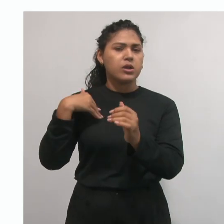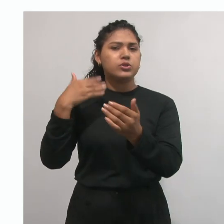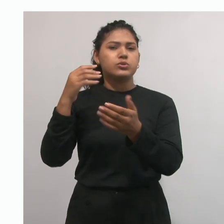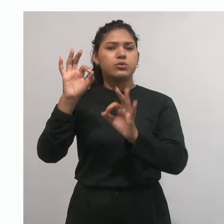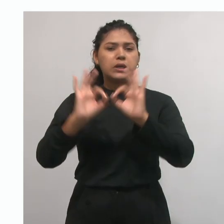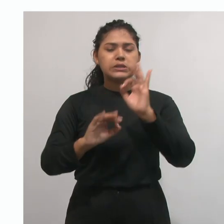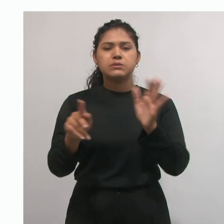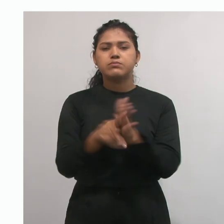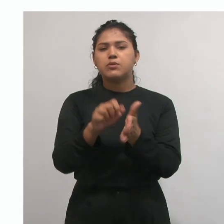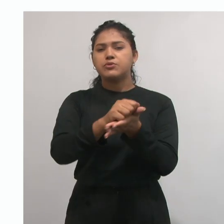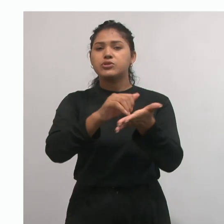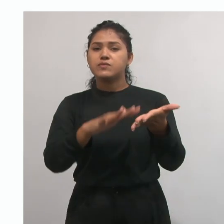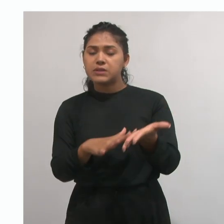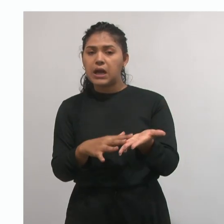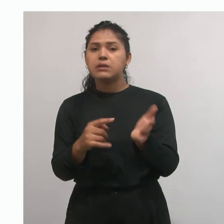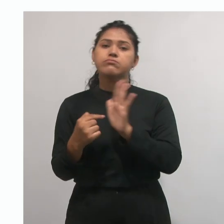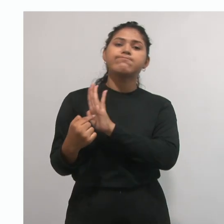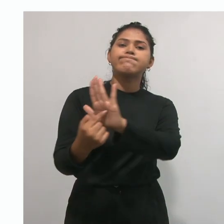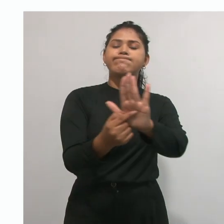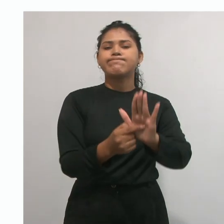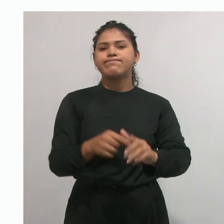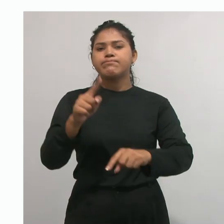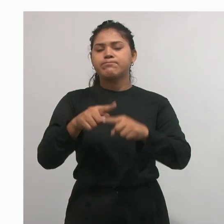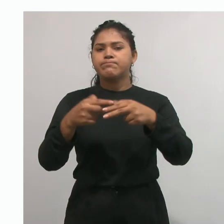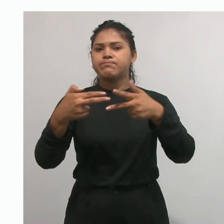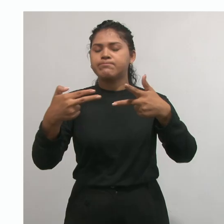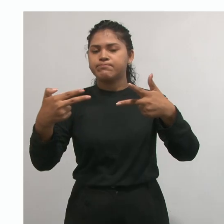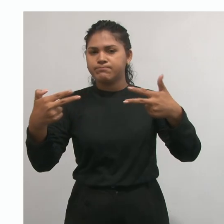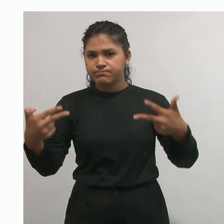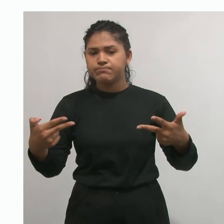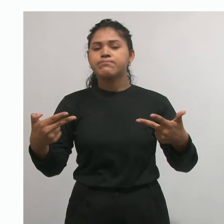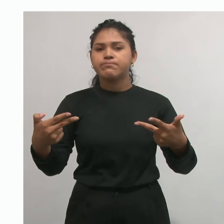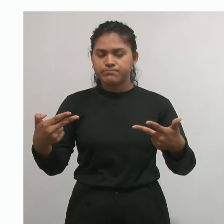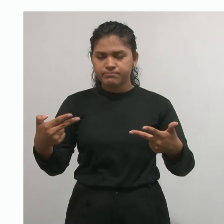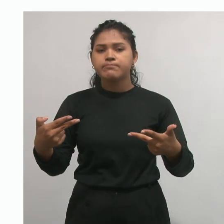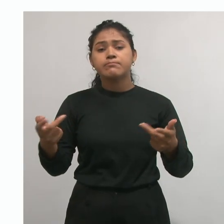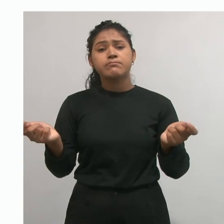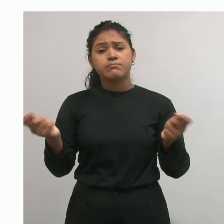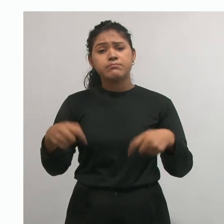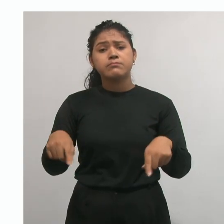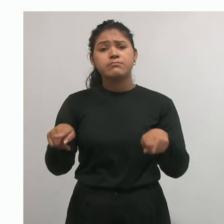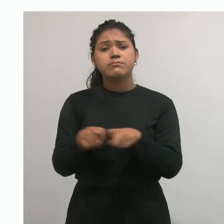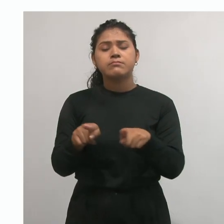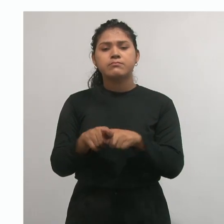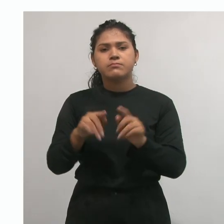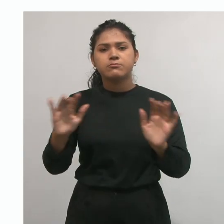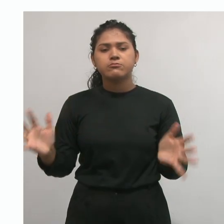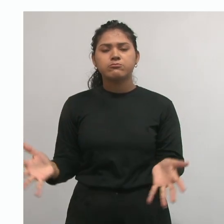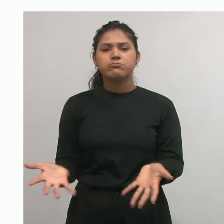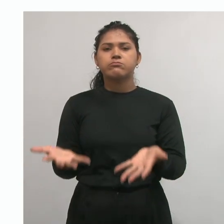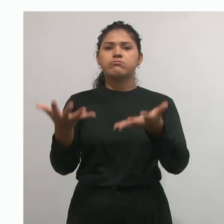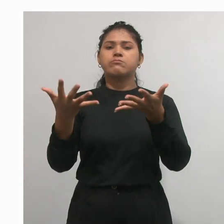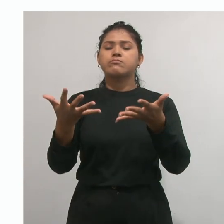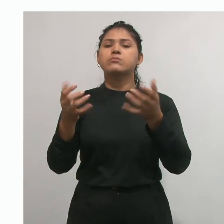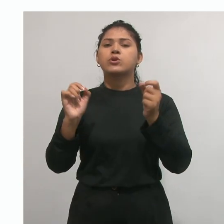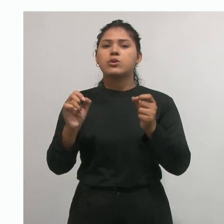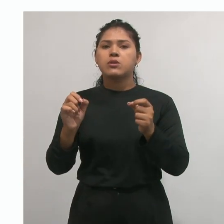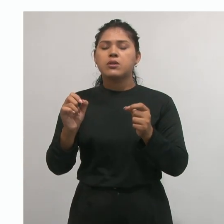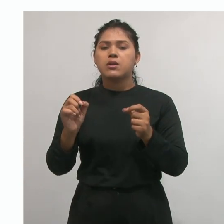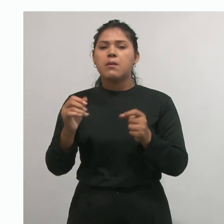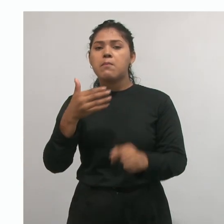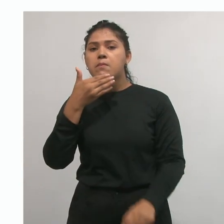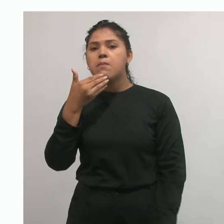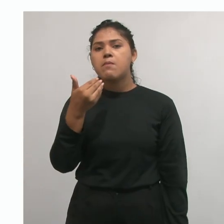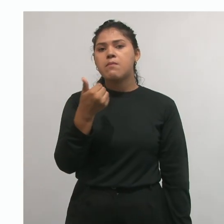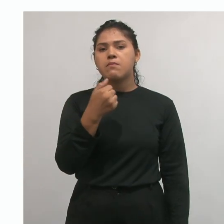eu desenvolvo atividades referentes à diversidade, eu vou desenvolver aqui, né, pretendo desenvolver